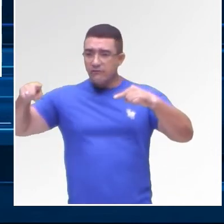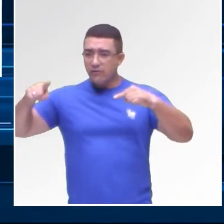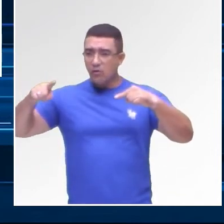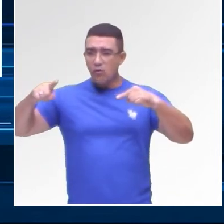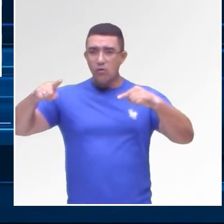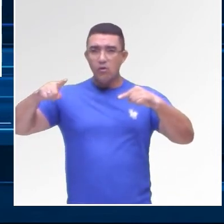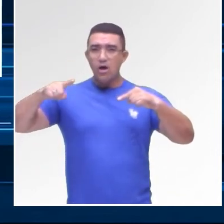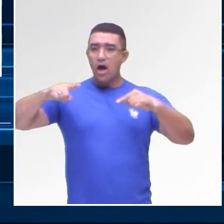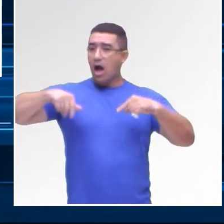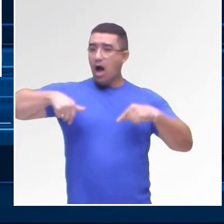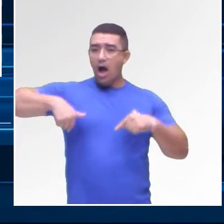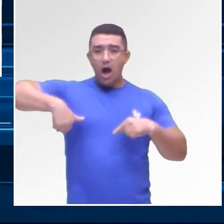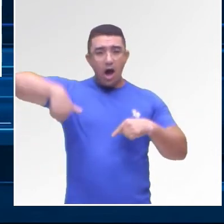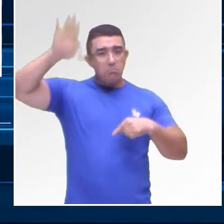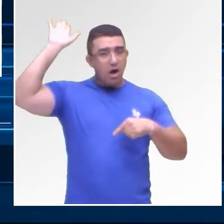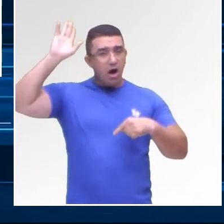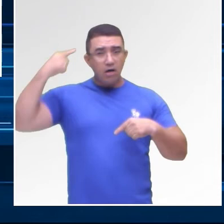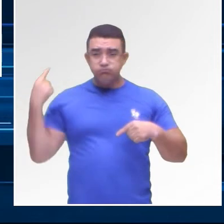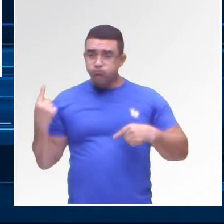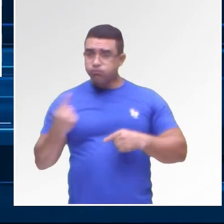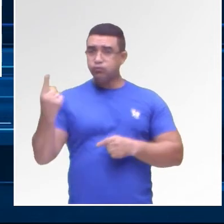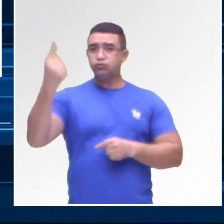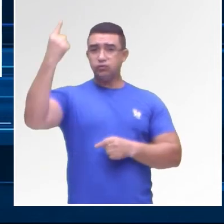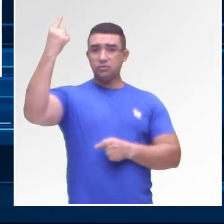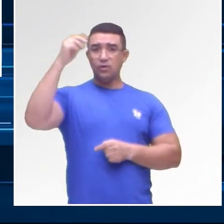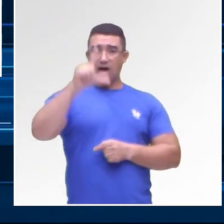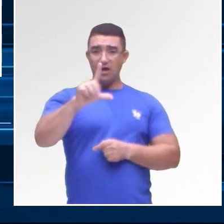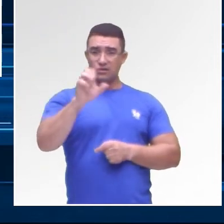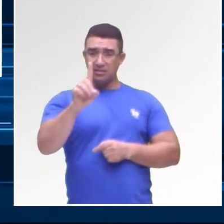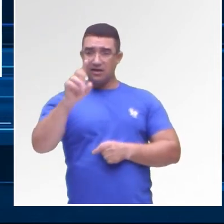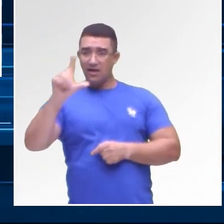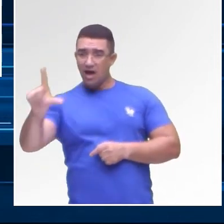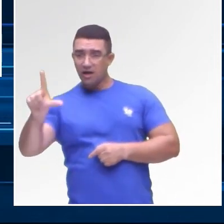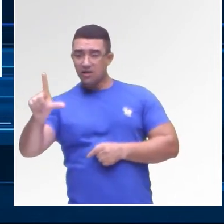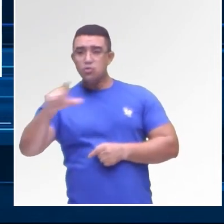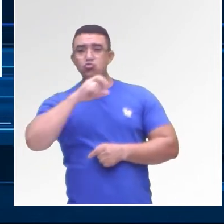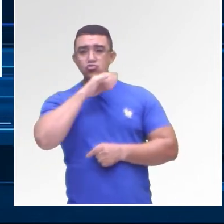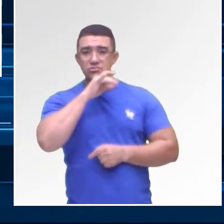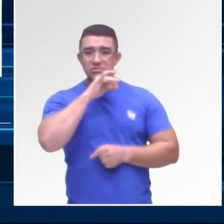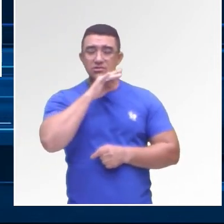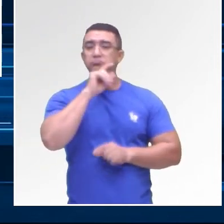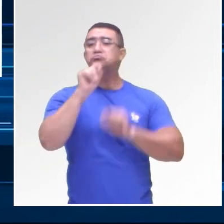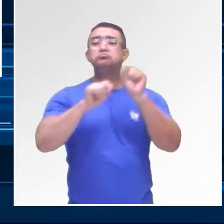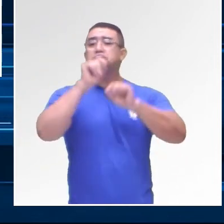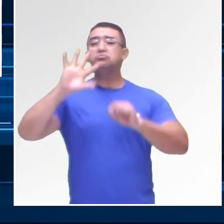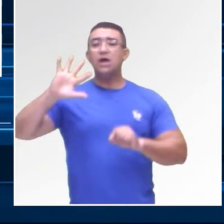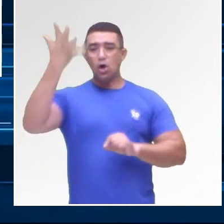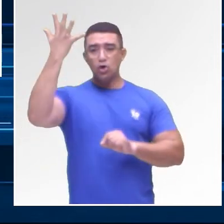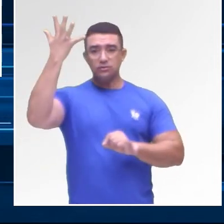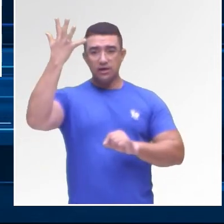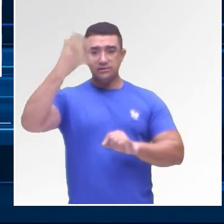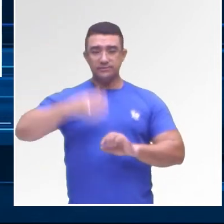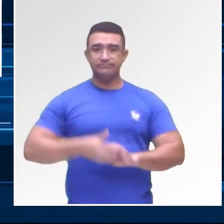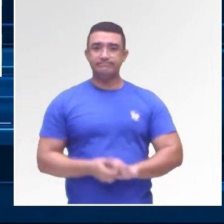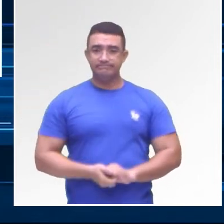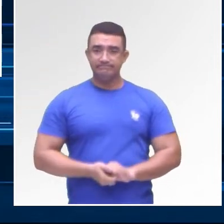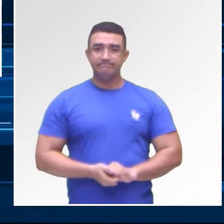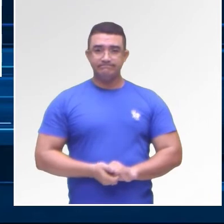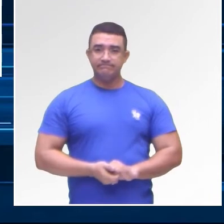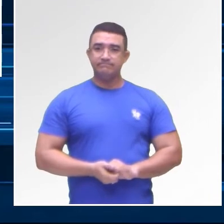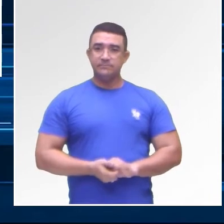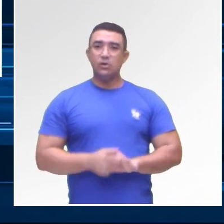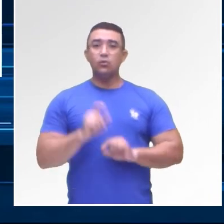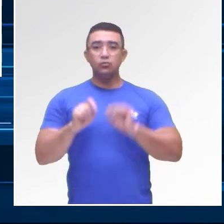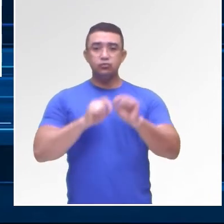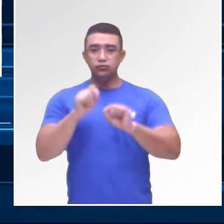no nosso corpo, ou seja, do colesterol ruim, esse colesterol ruim ele vai se